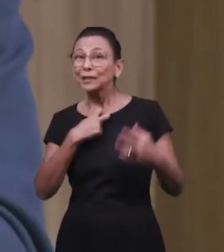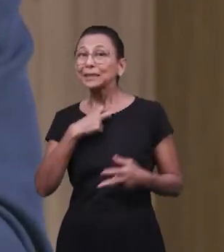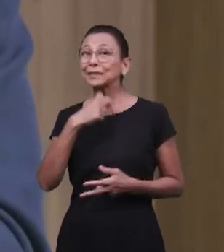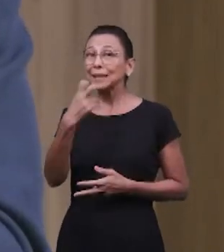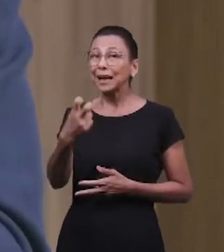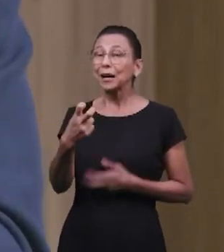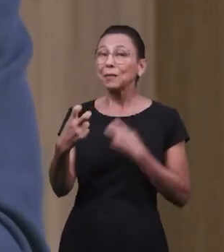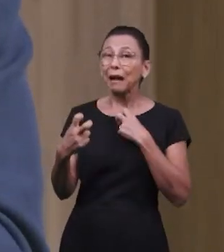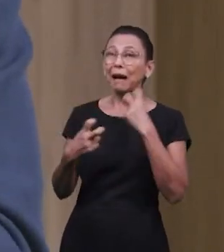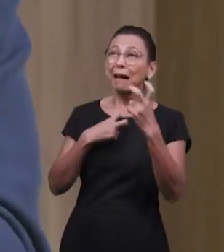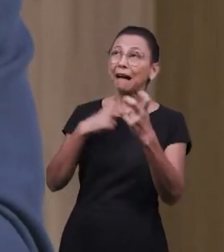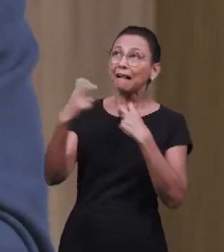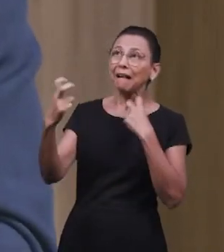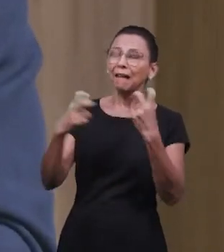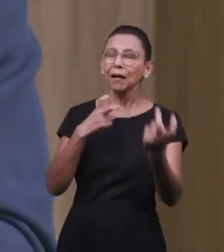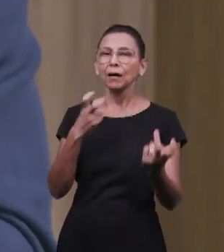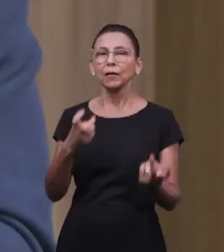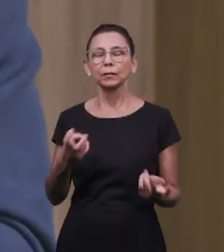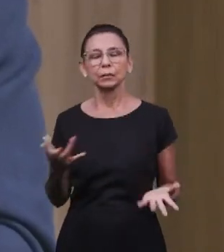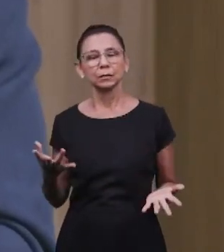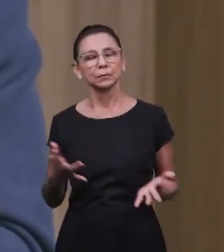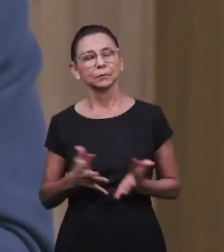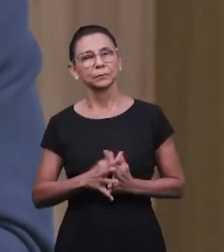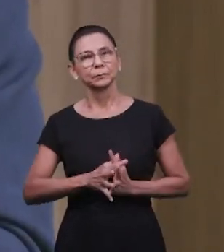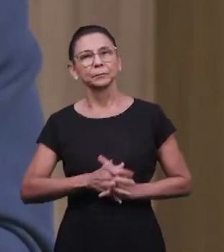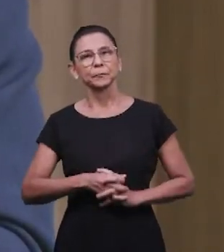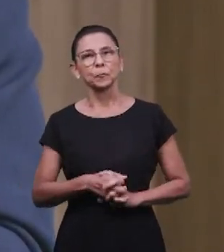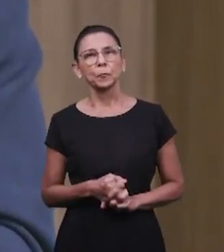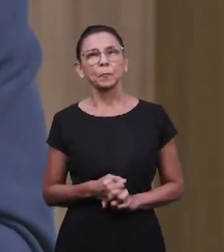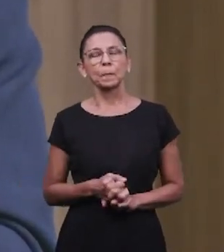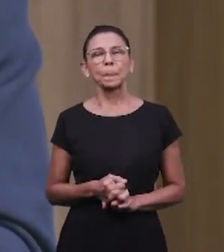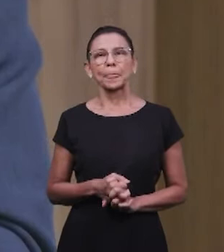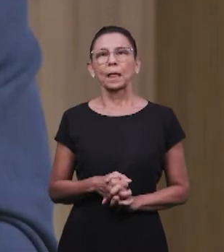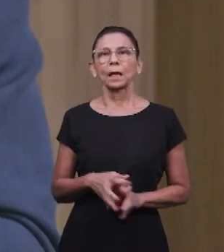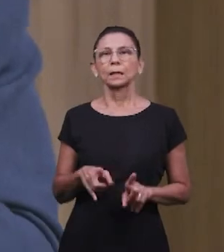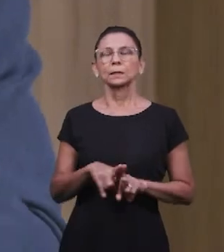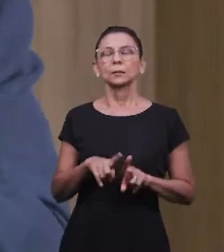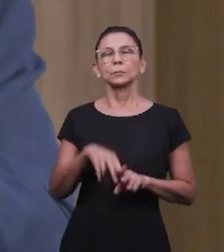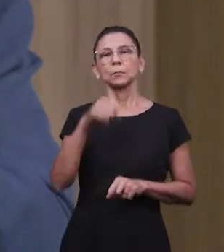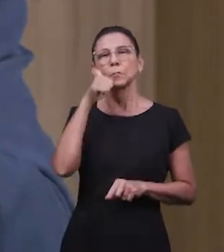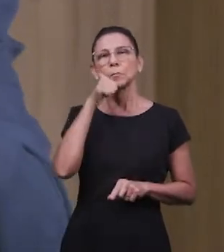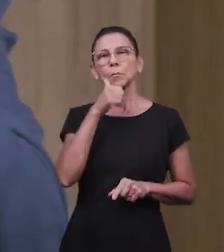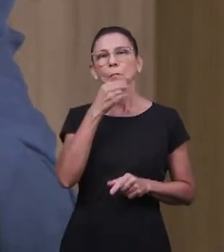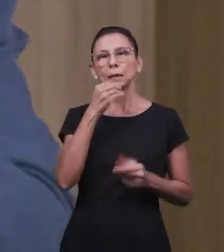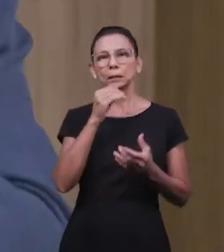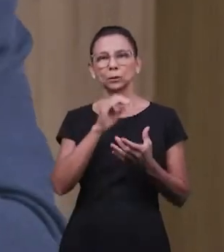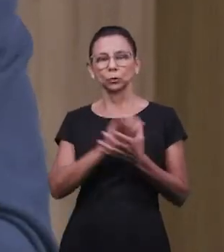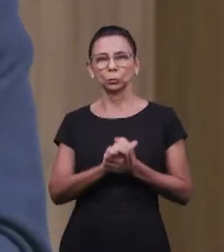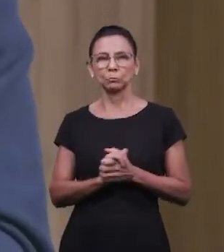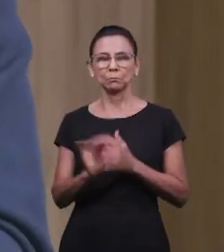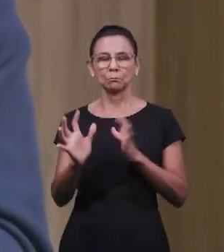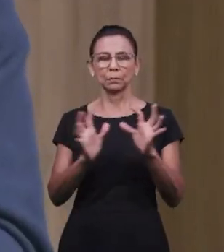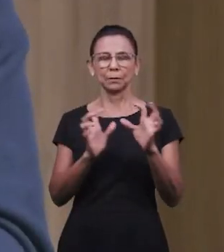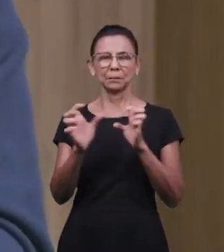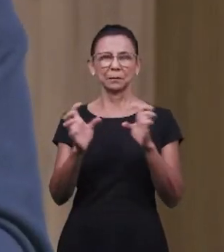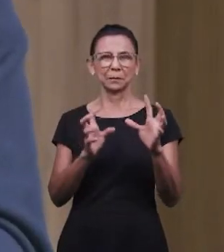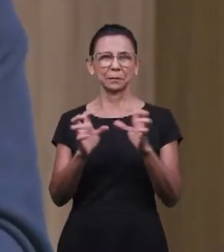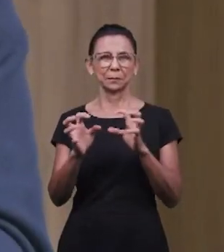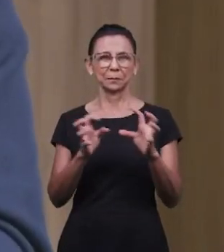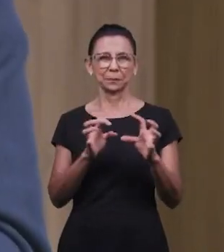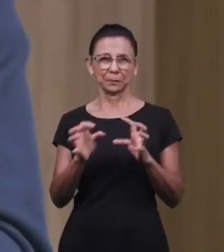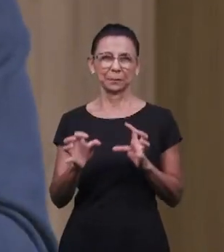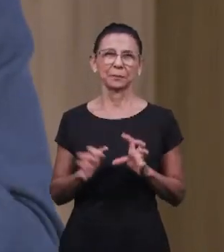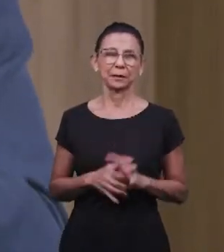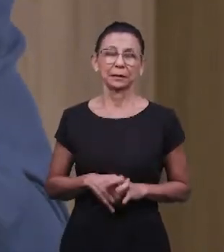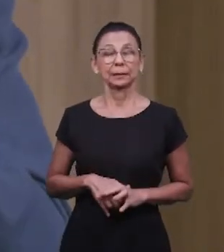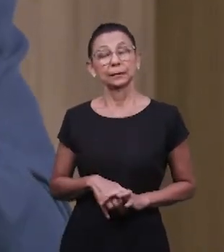Então, nós temos que ter muito cuidado, até mesmo com o marido e a mulher, se eles estão num conflito, alguma coisa para resolver